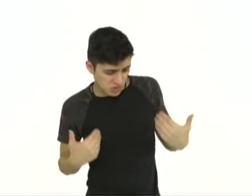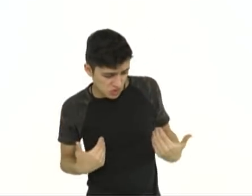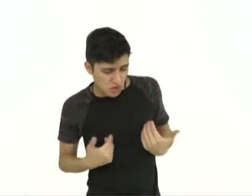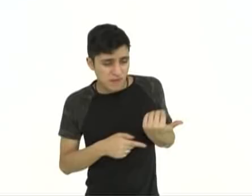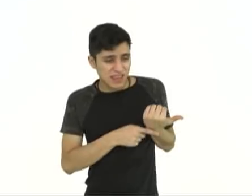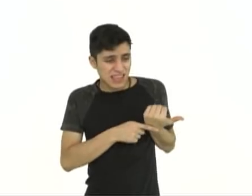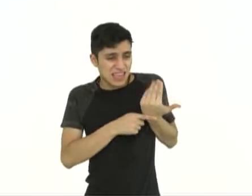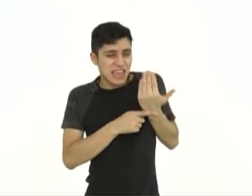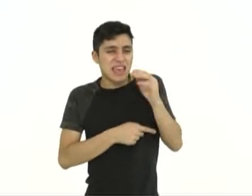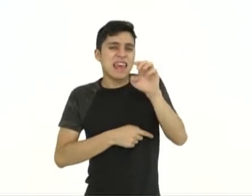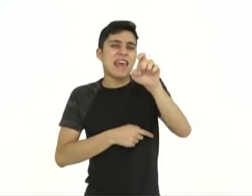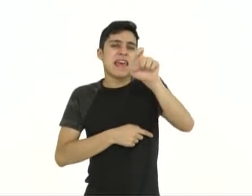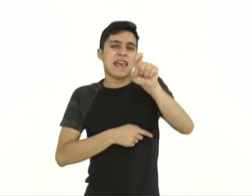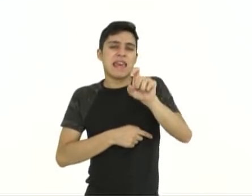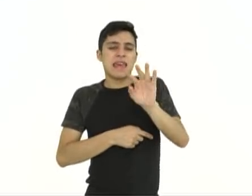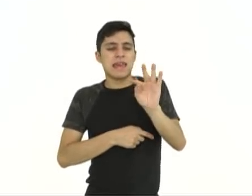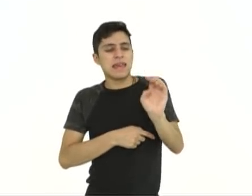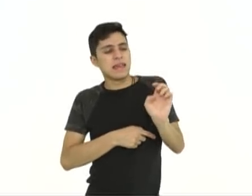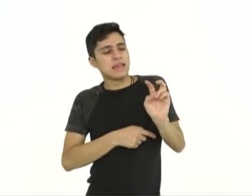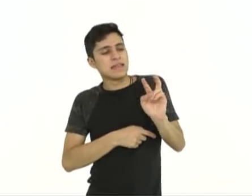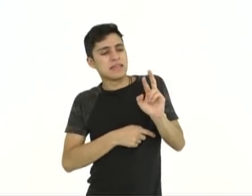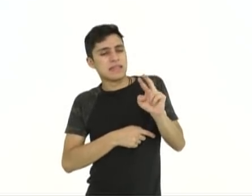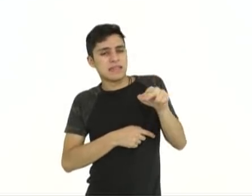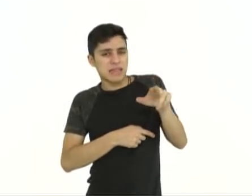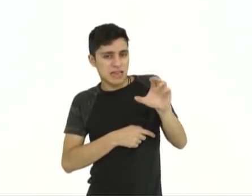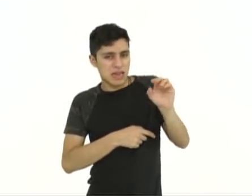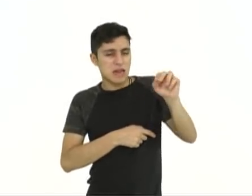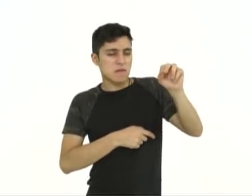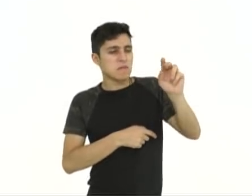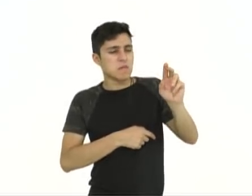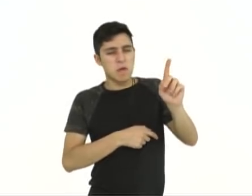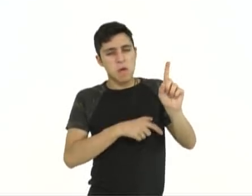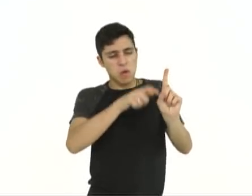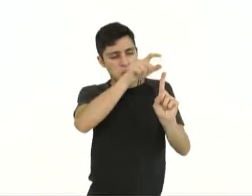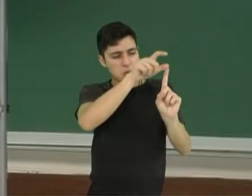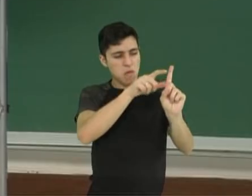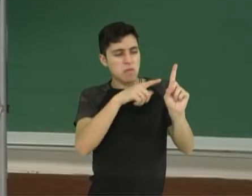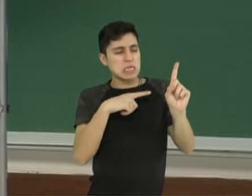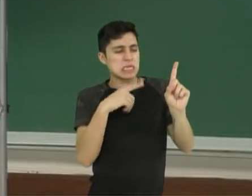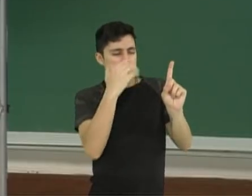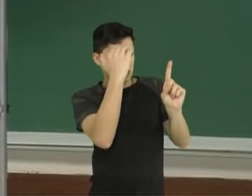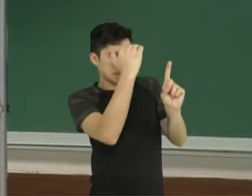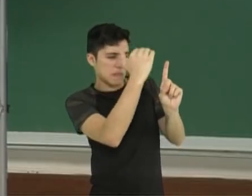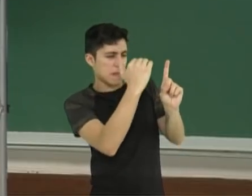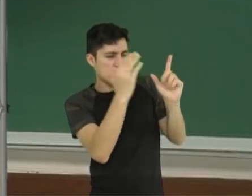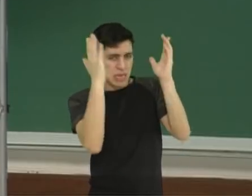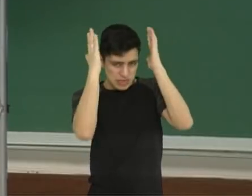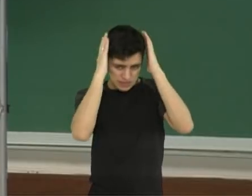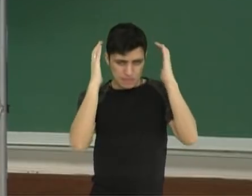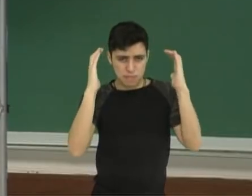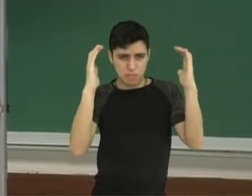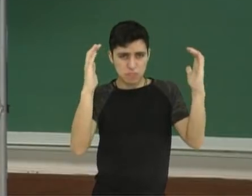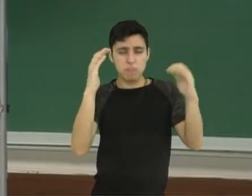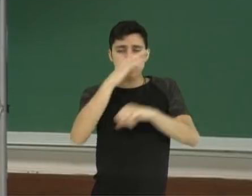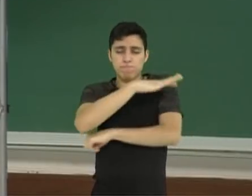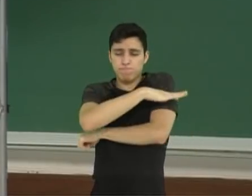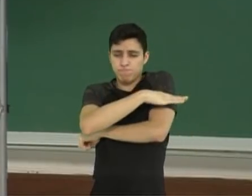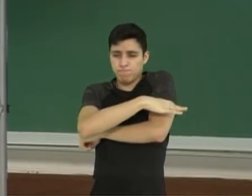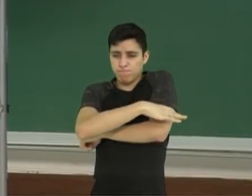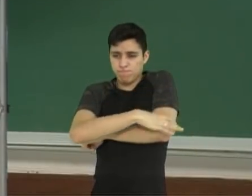que nós fizemos com a menininha, percebemos que ele é formado por várias partes. Cabeça, os braços, os